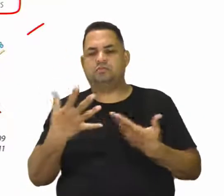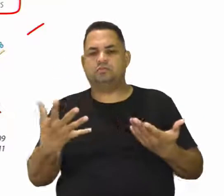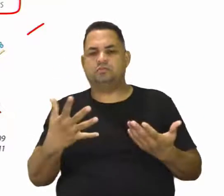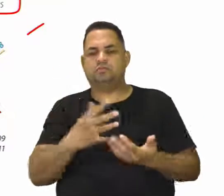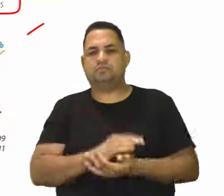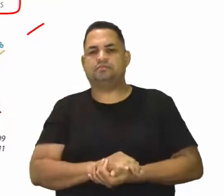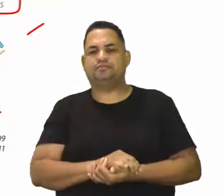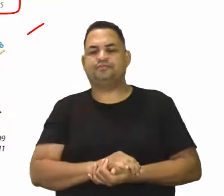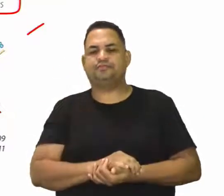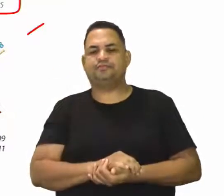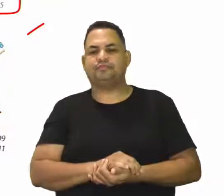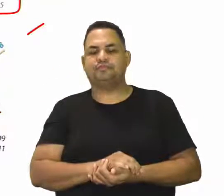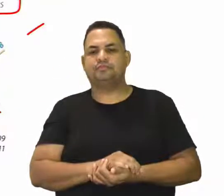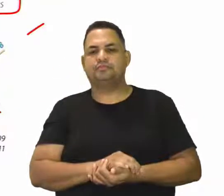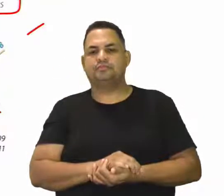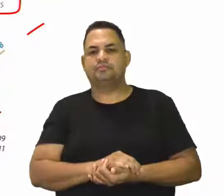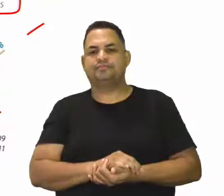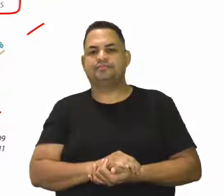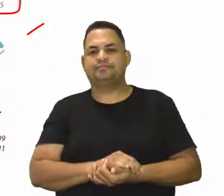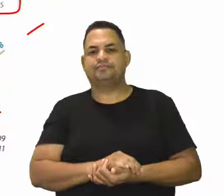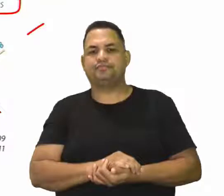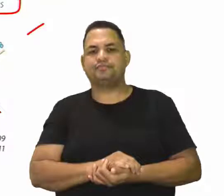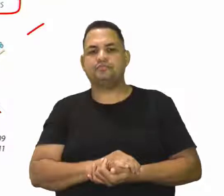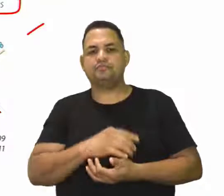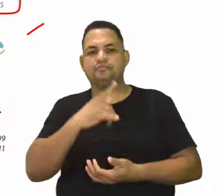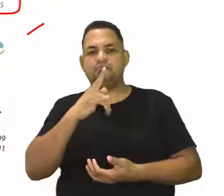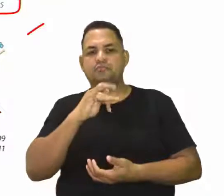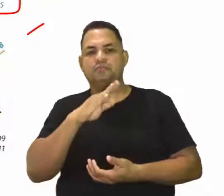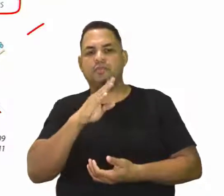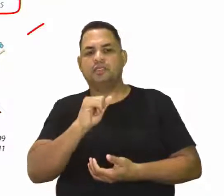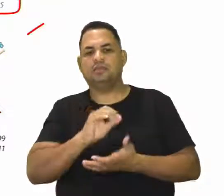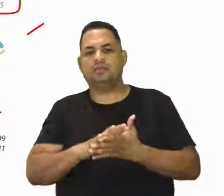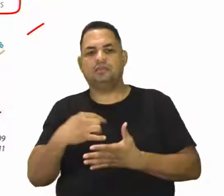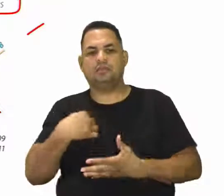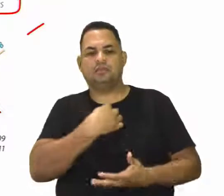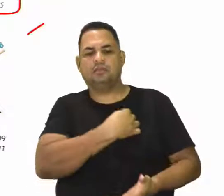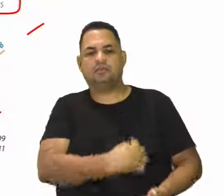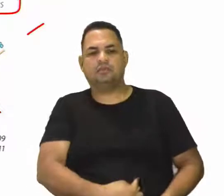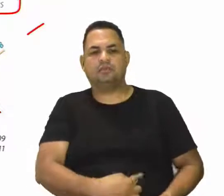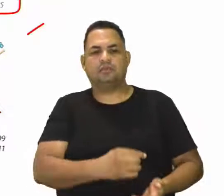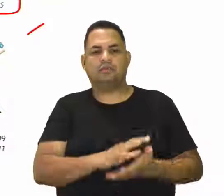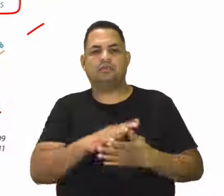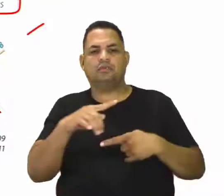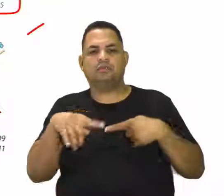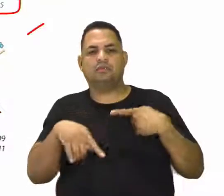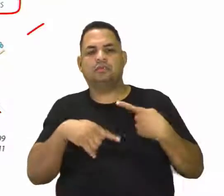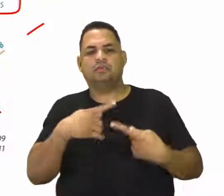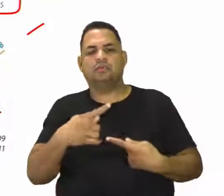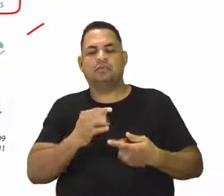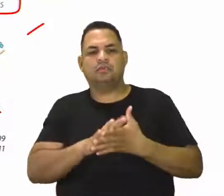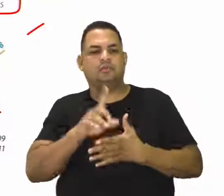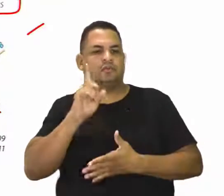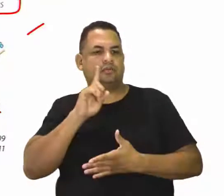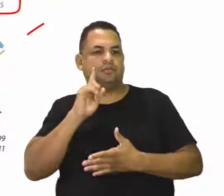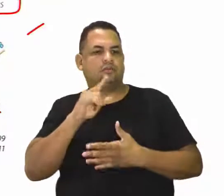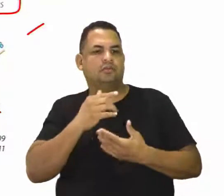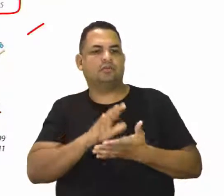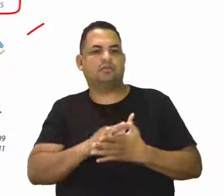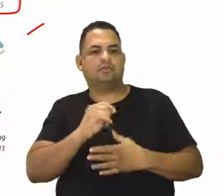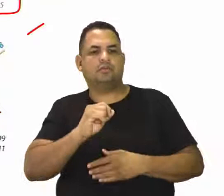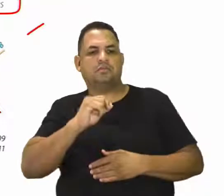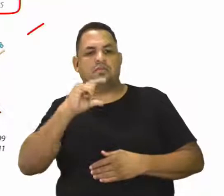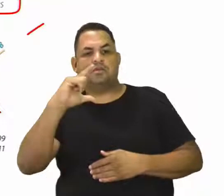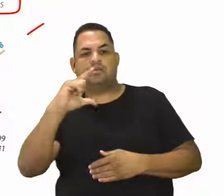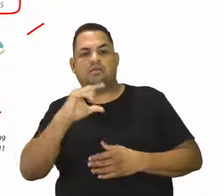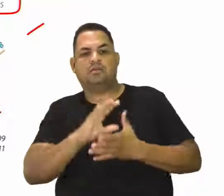ele tá com base Olha o PIB da China a depois dos Estados Unidos o maior da China